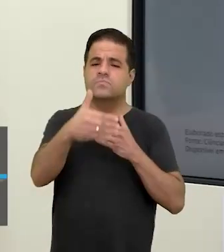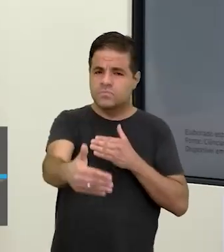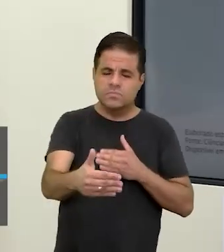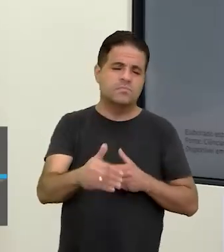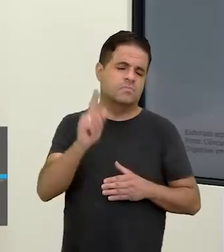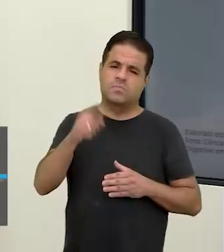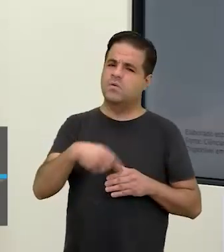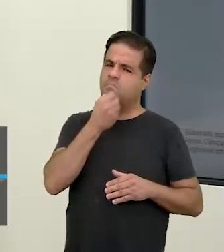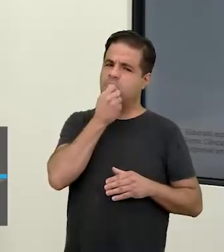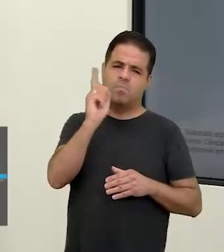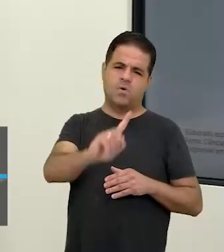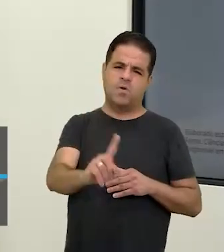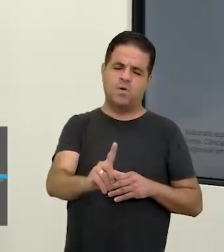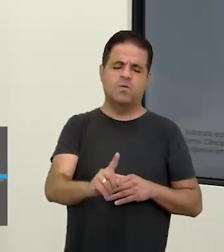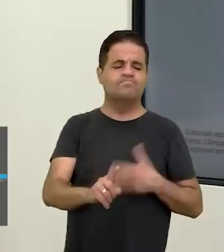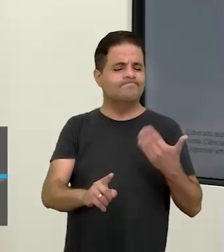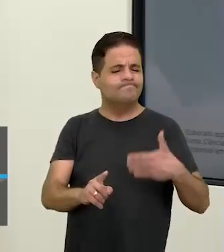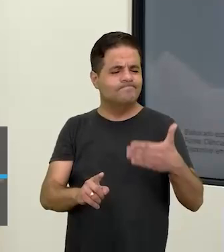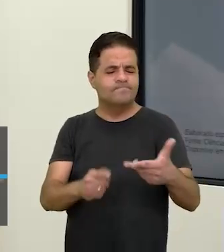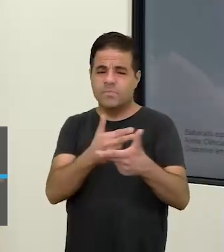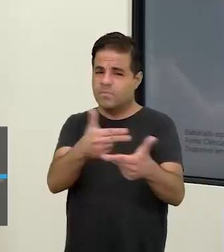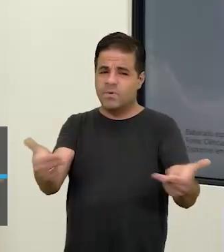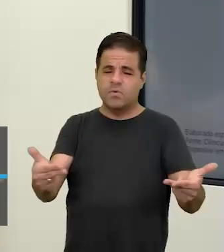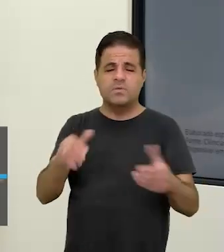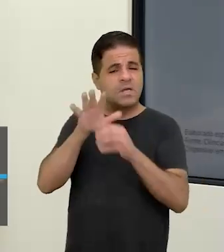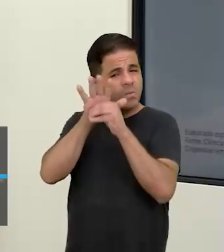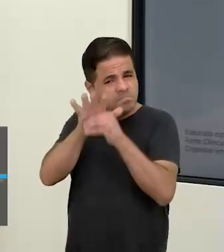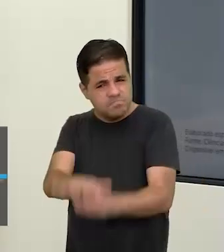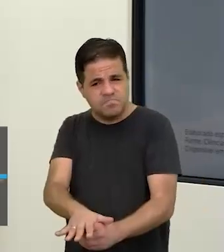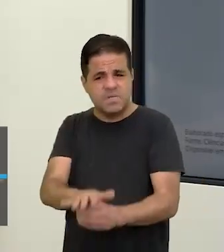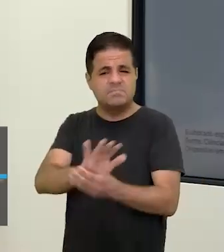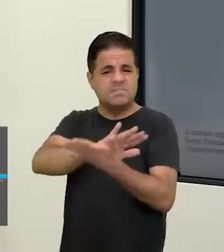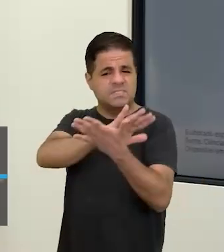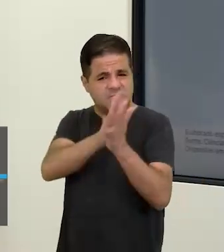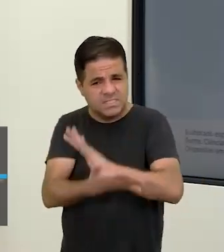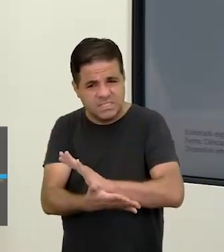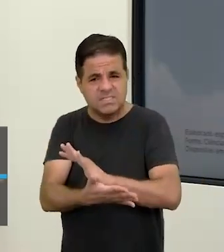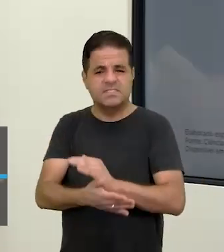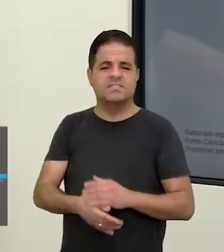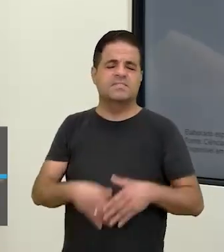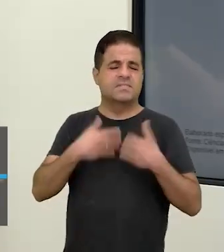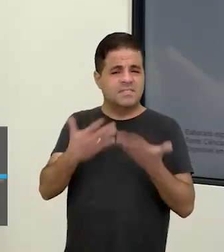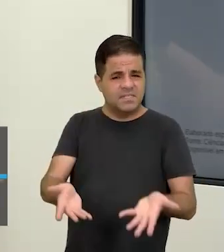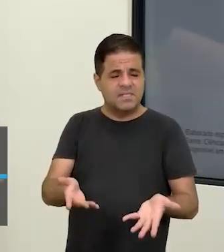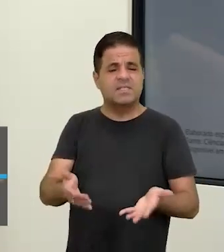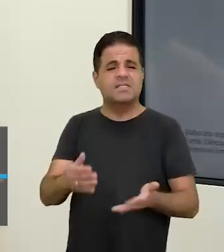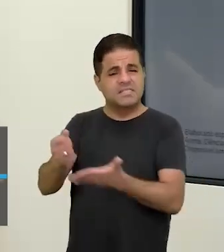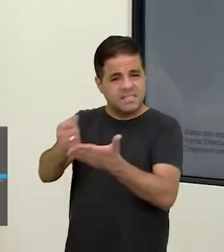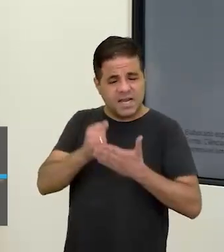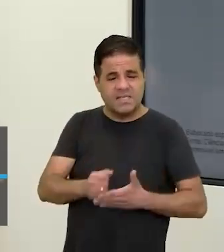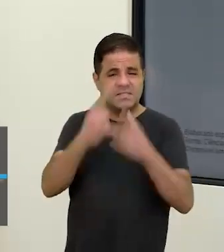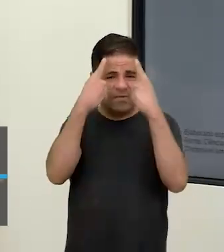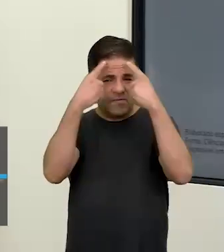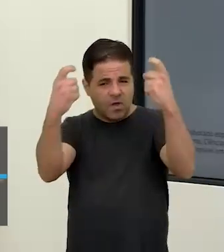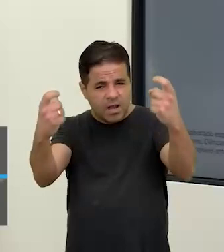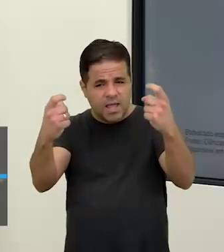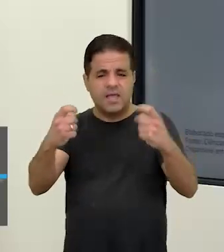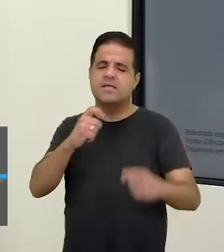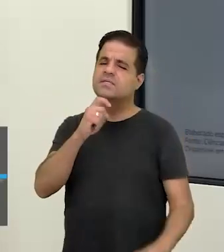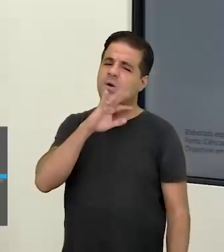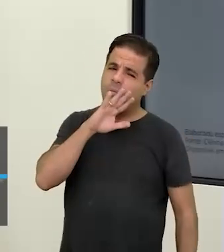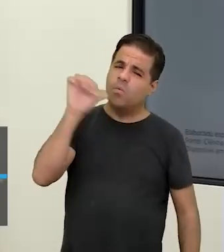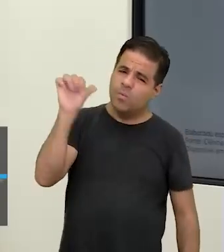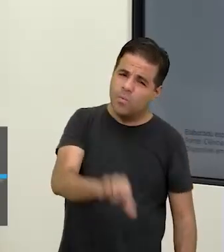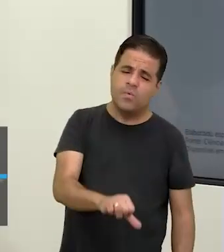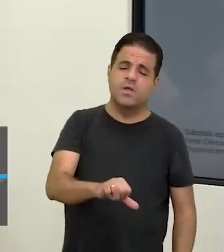isso já não é bom. Isso daí já é algo que oprime, é algo que traz violência, enfim.